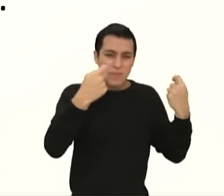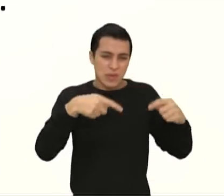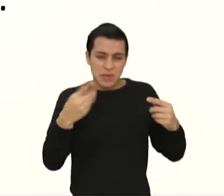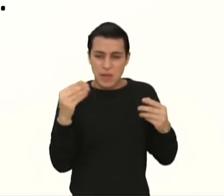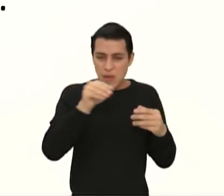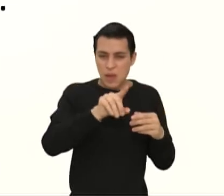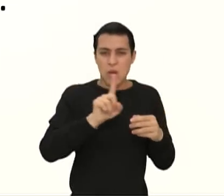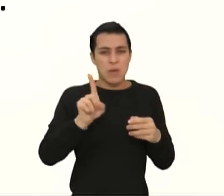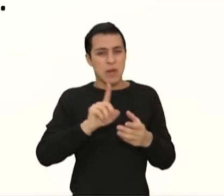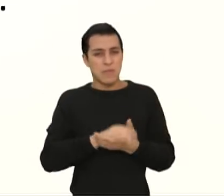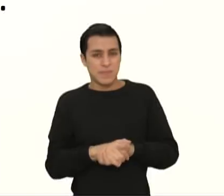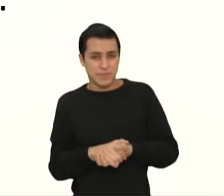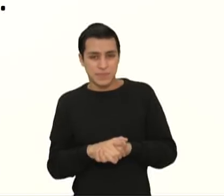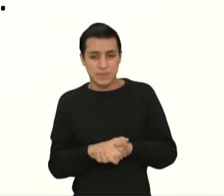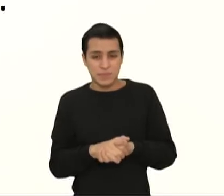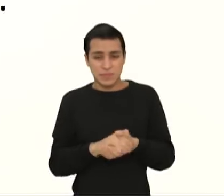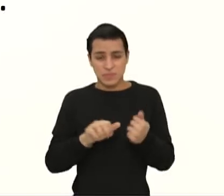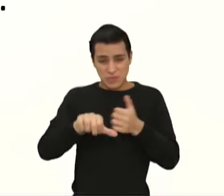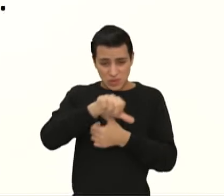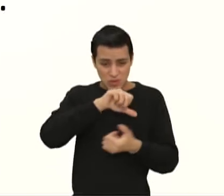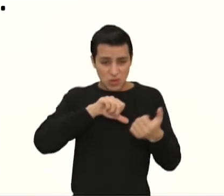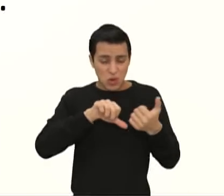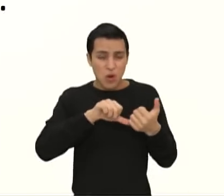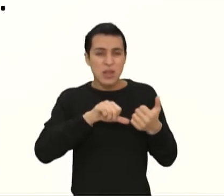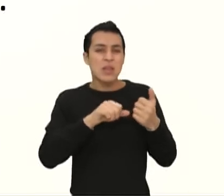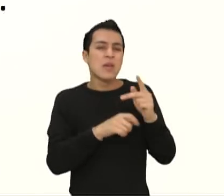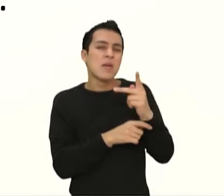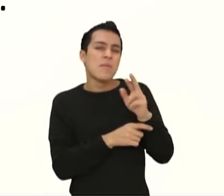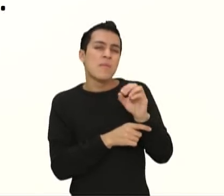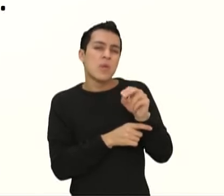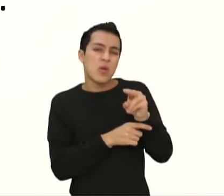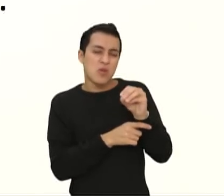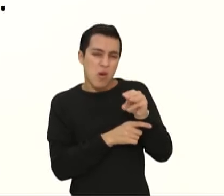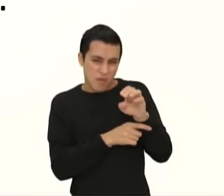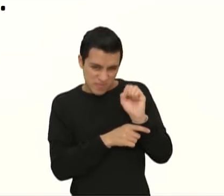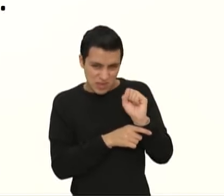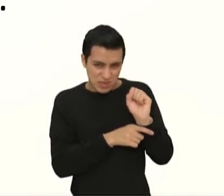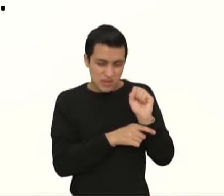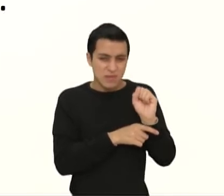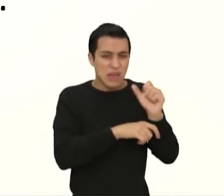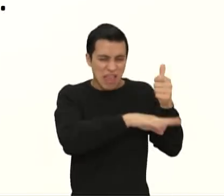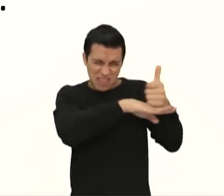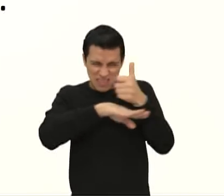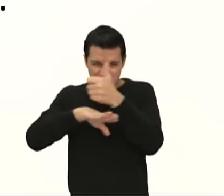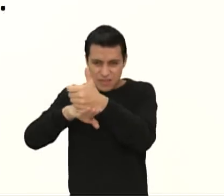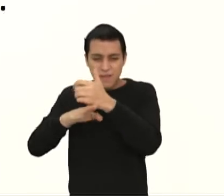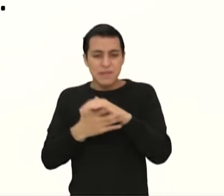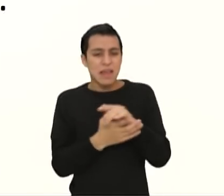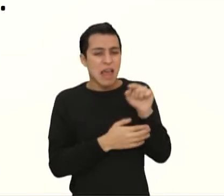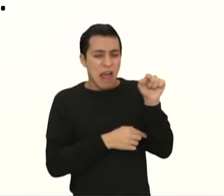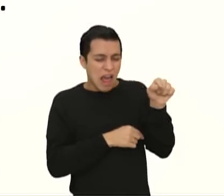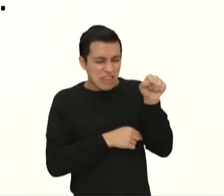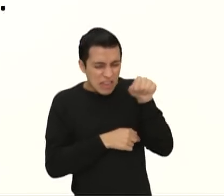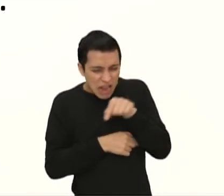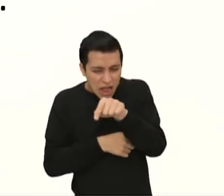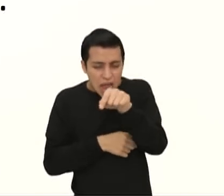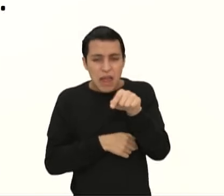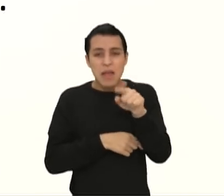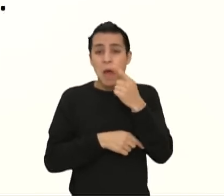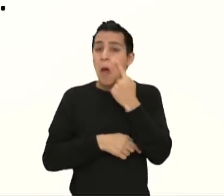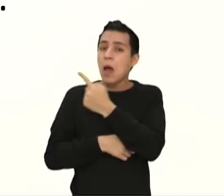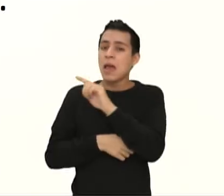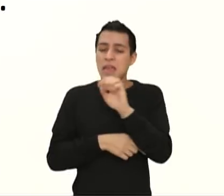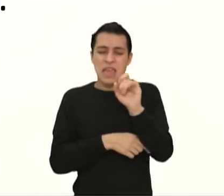não. Troque os pronomes demonstrativos, aquele, aquela, aquilo, pelo demonstrativo este,